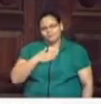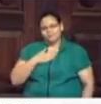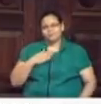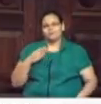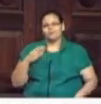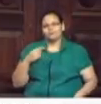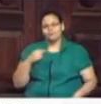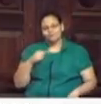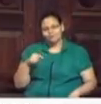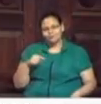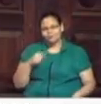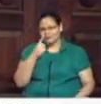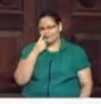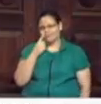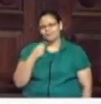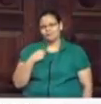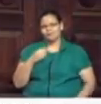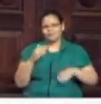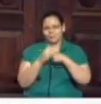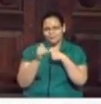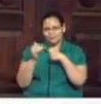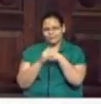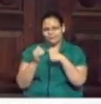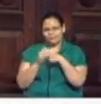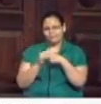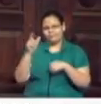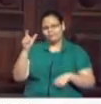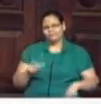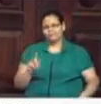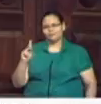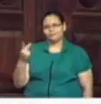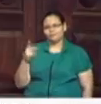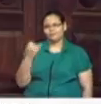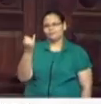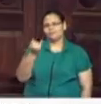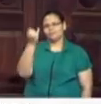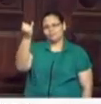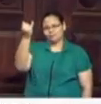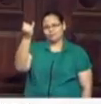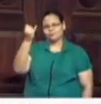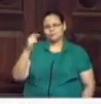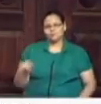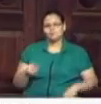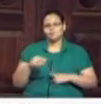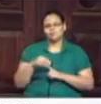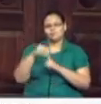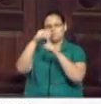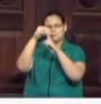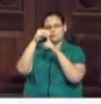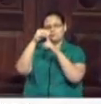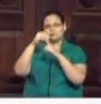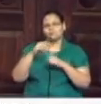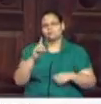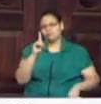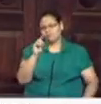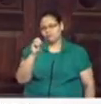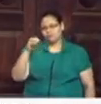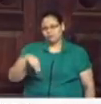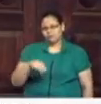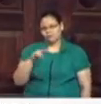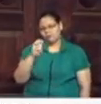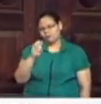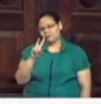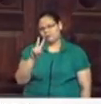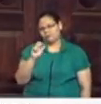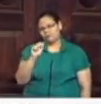de todos nós deputados a essa figura histórica tão importante e tão representativa do cardeal Dom Evaristo Arnes, que